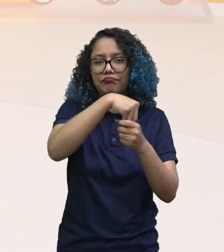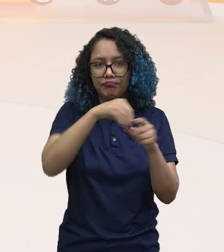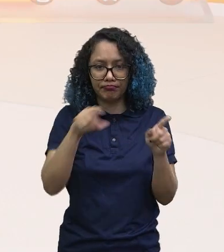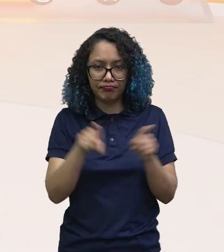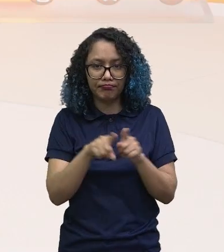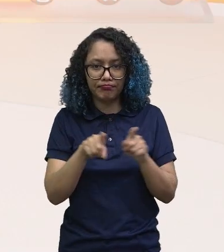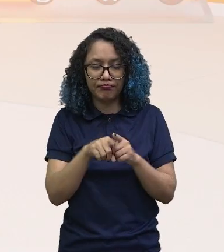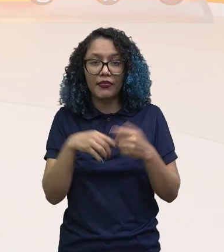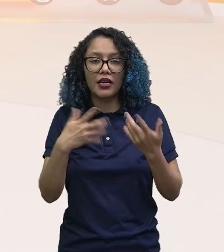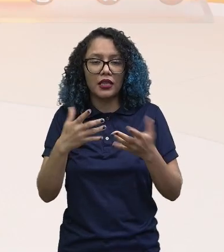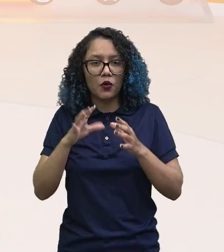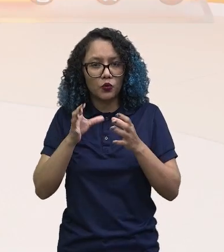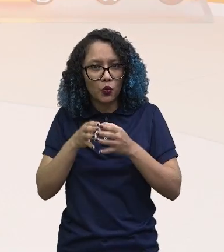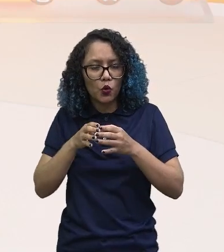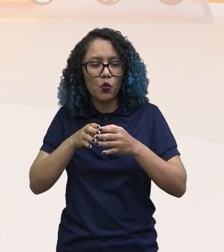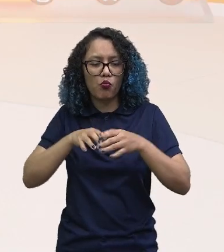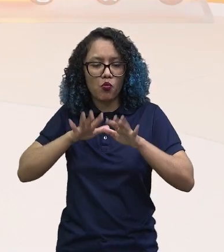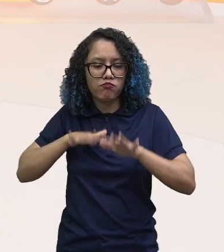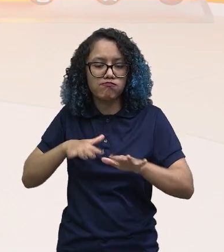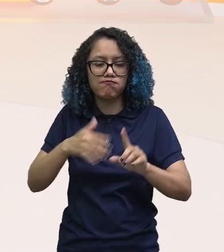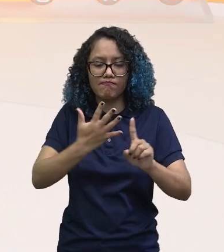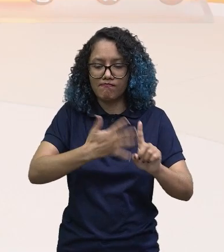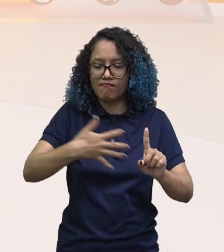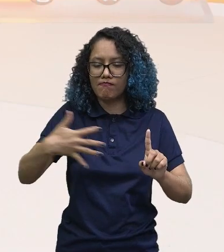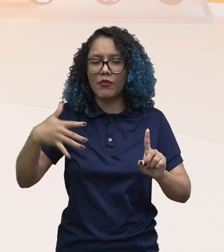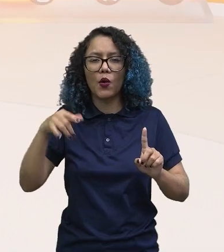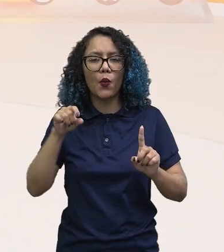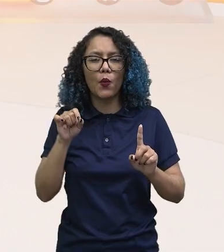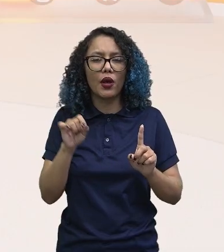movimento LGBTQIAP+,